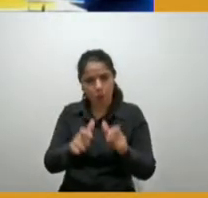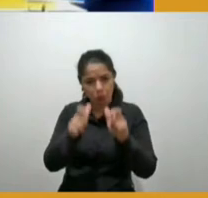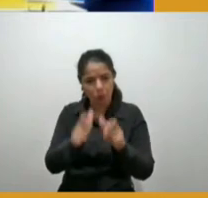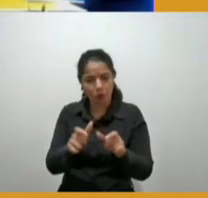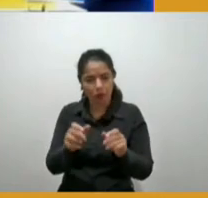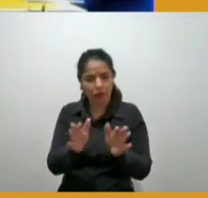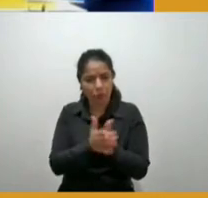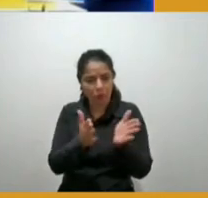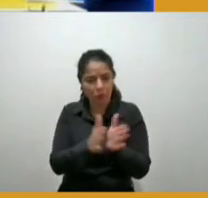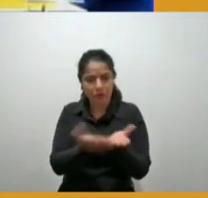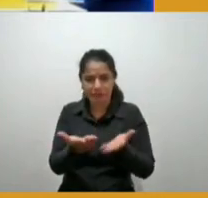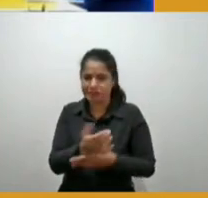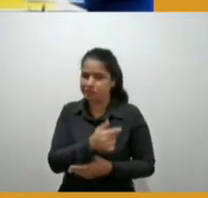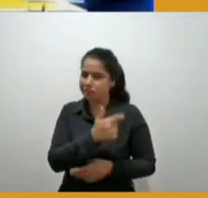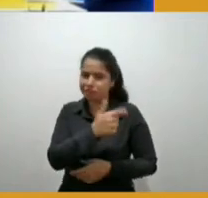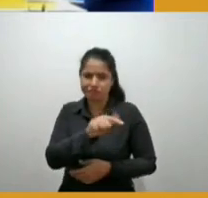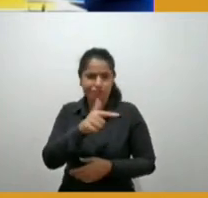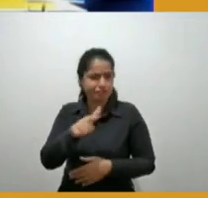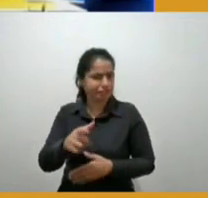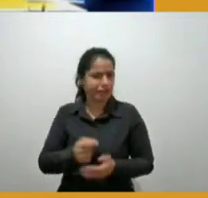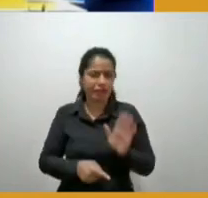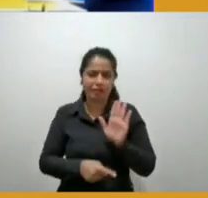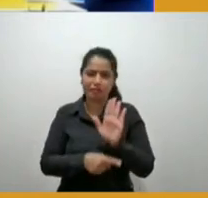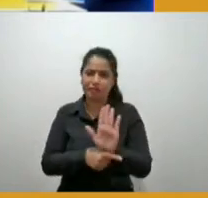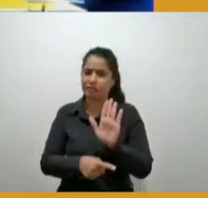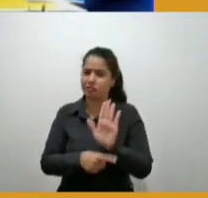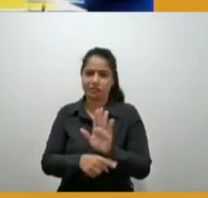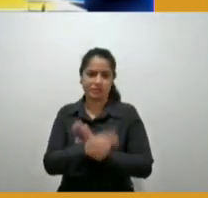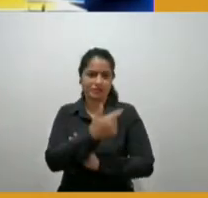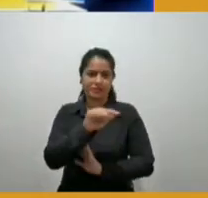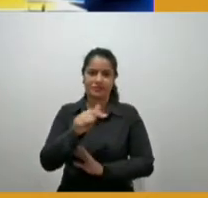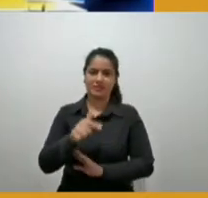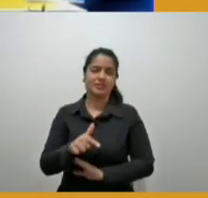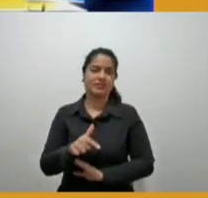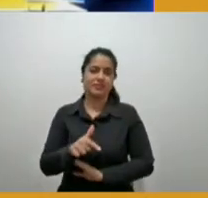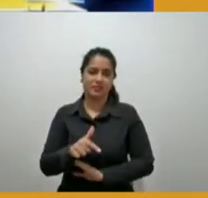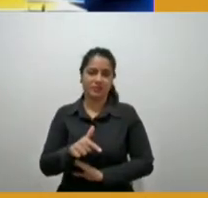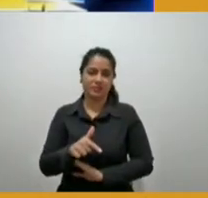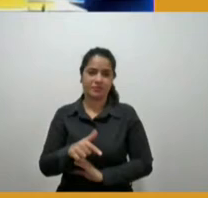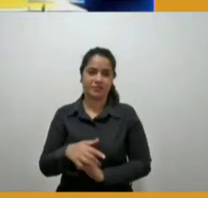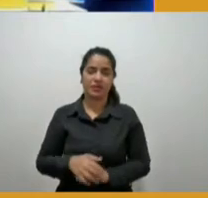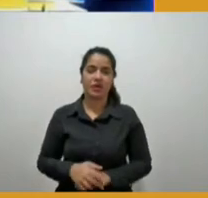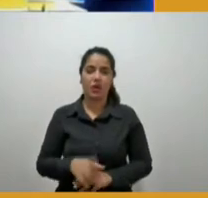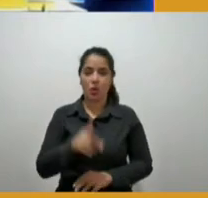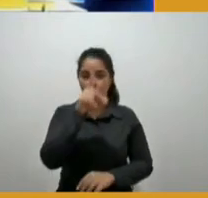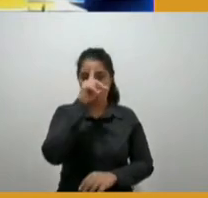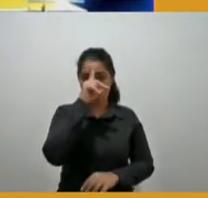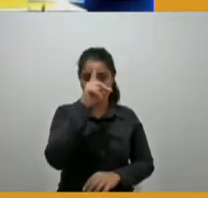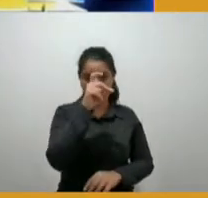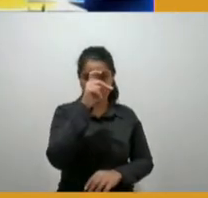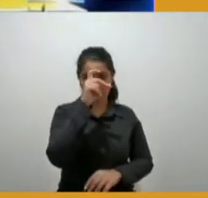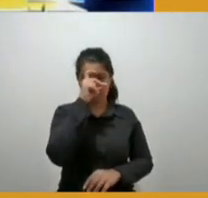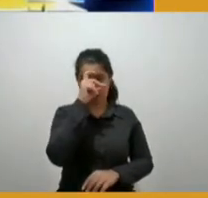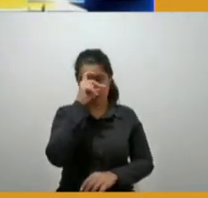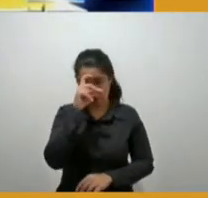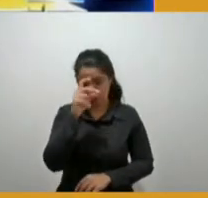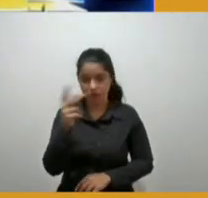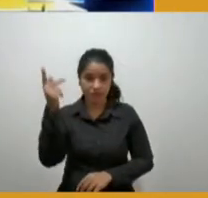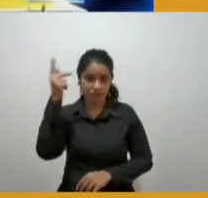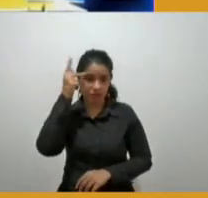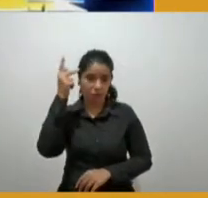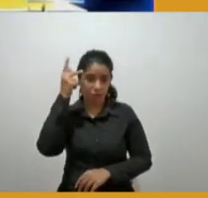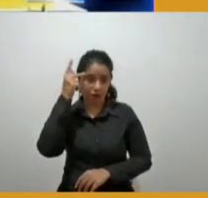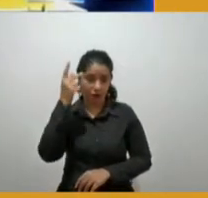principalmente, mas que são hospitais que não têm acesso às pessoas de baixa renda. Então, nós temos que ter um trabalho muito claro